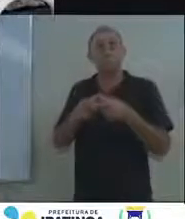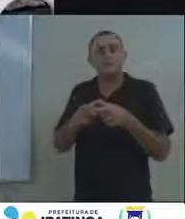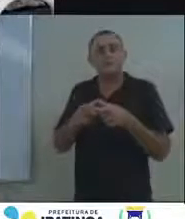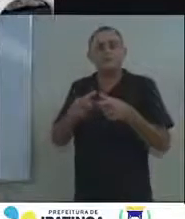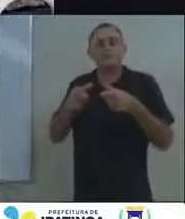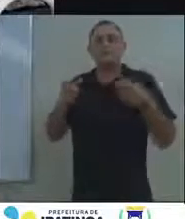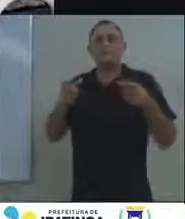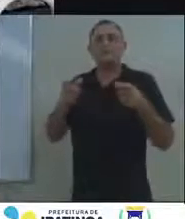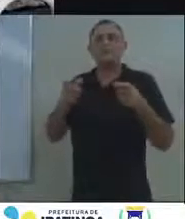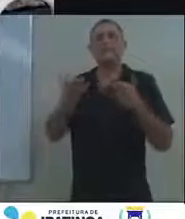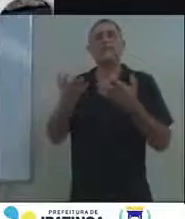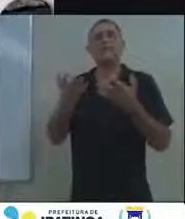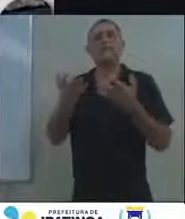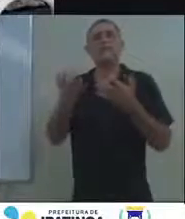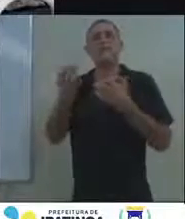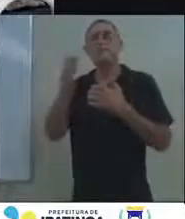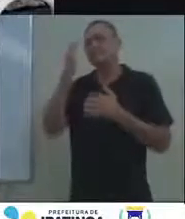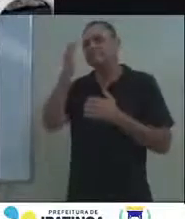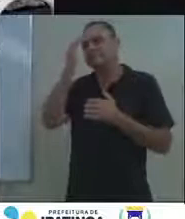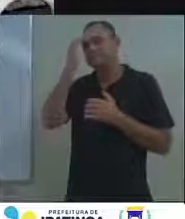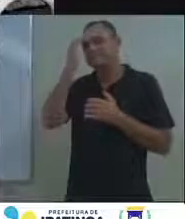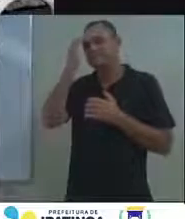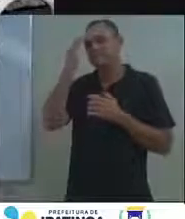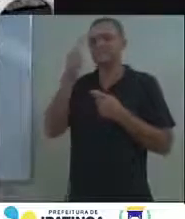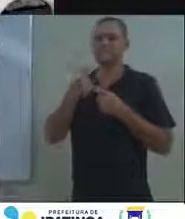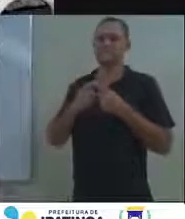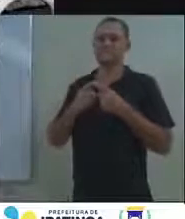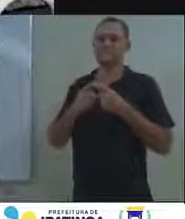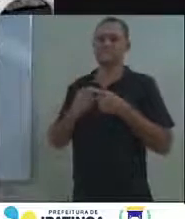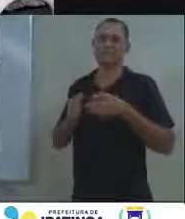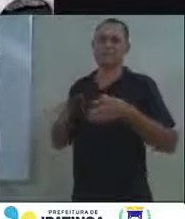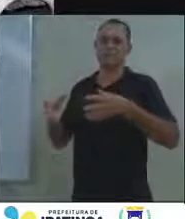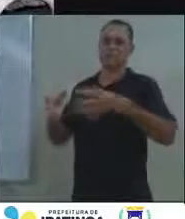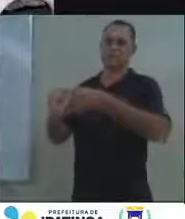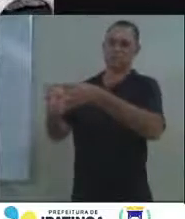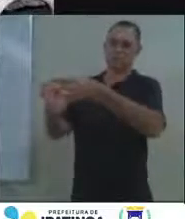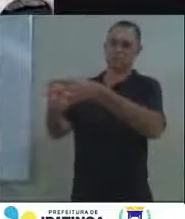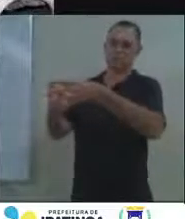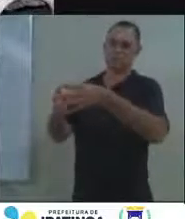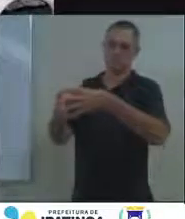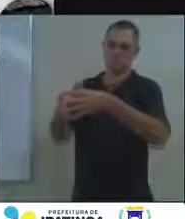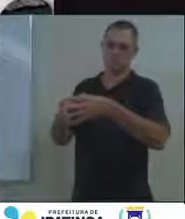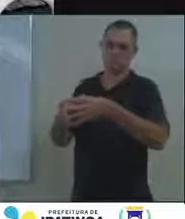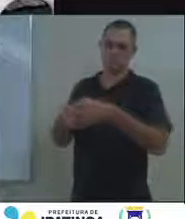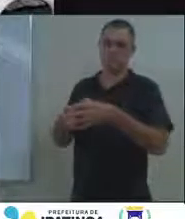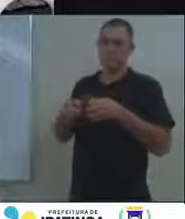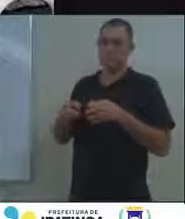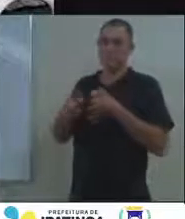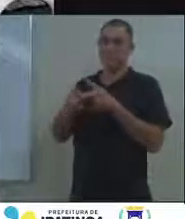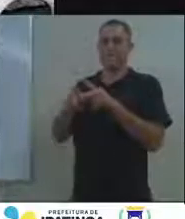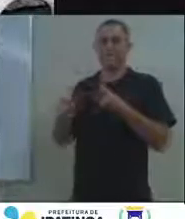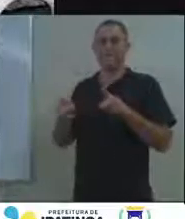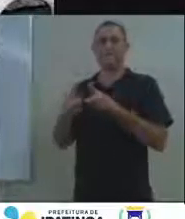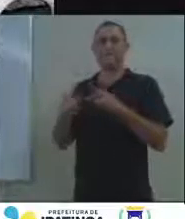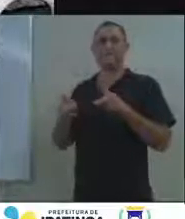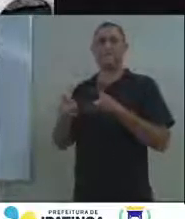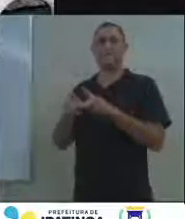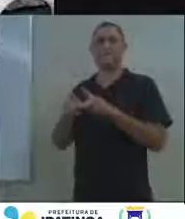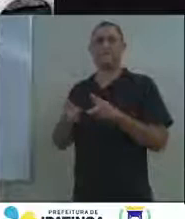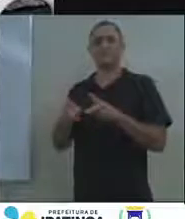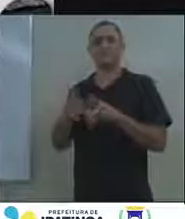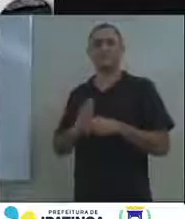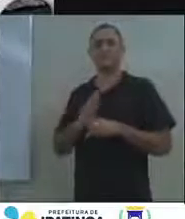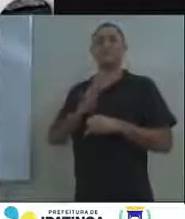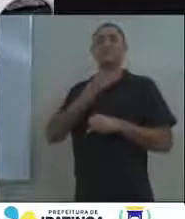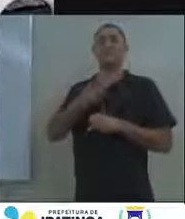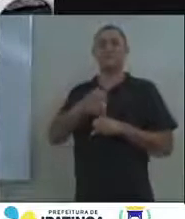quer entender qual é a maior demanda e a gente fazer. Então, a ideia disso é que ele dure 1 mês, por quê? Para vocês chegarem com a demanda de vocês